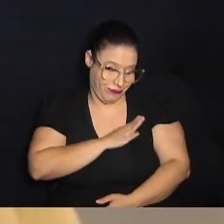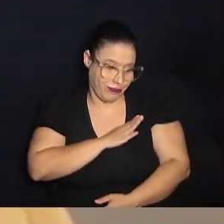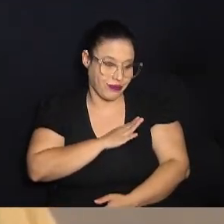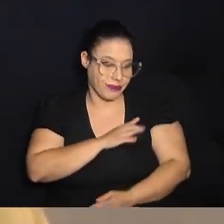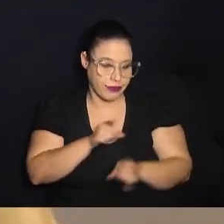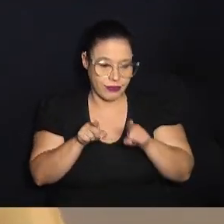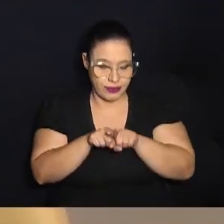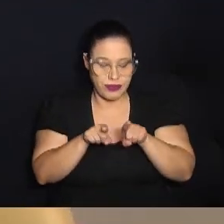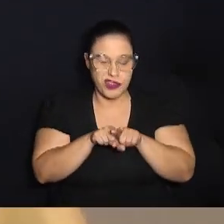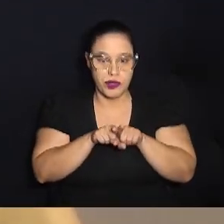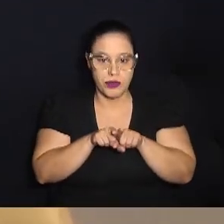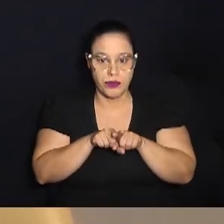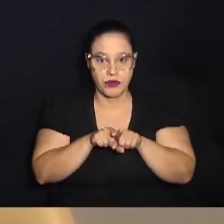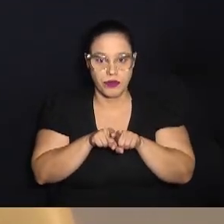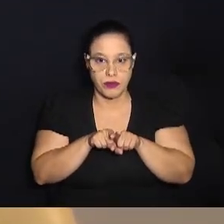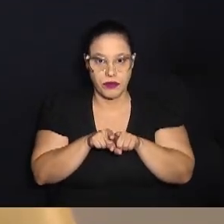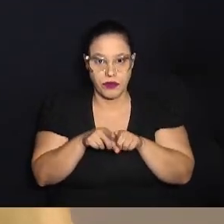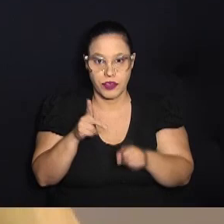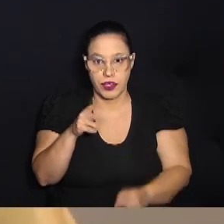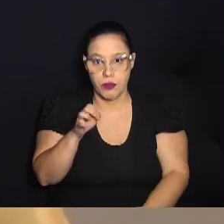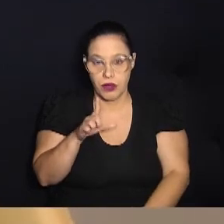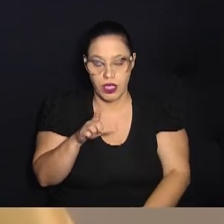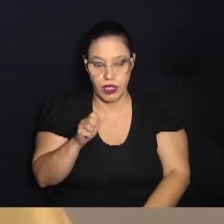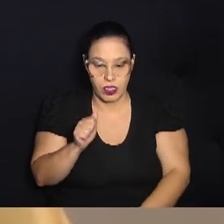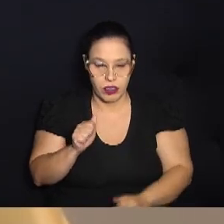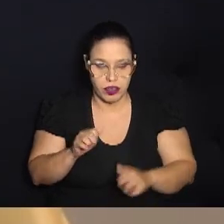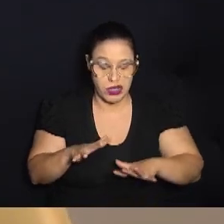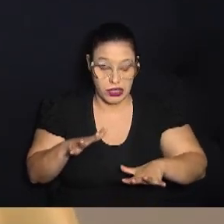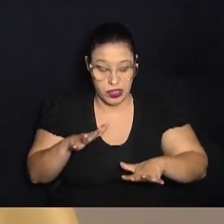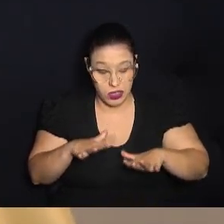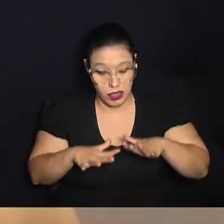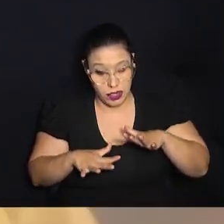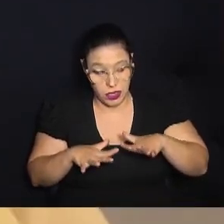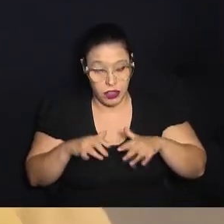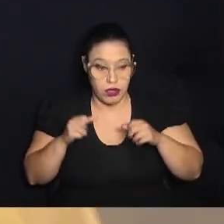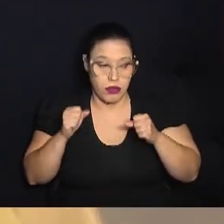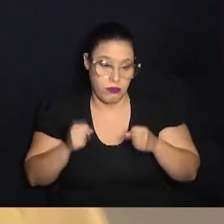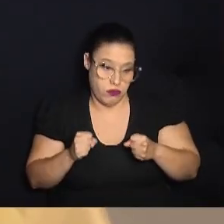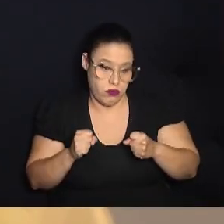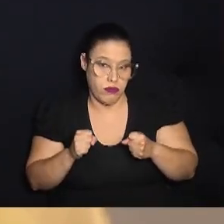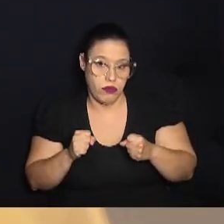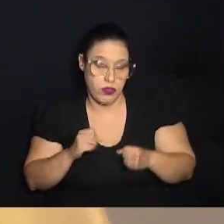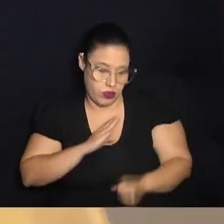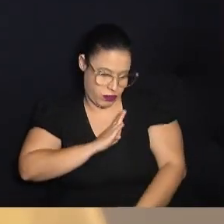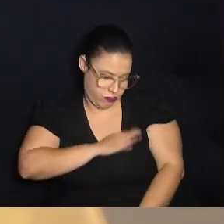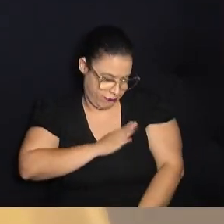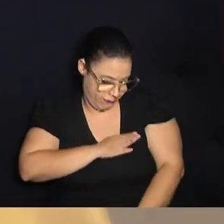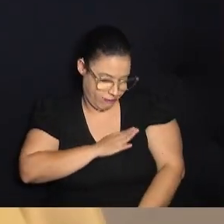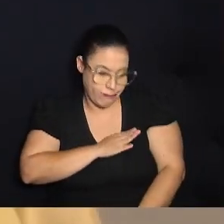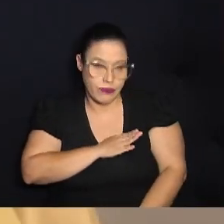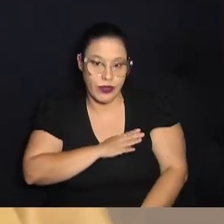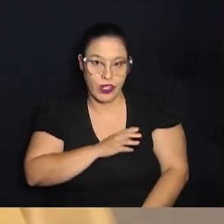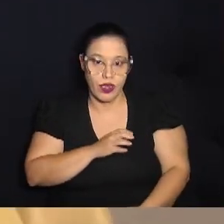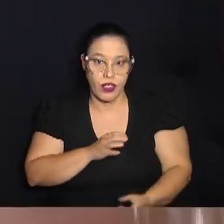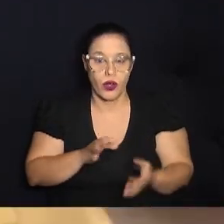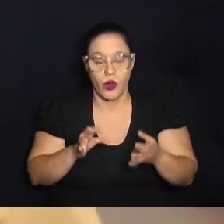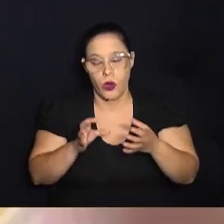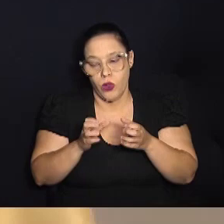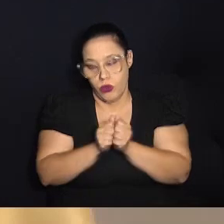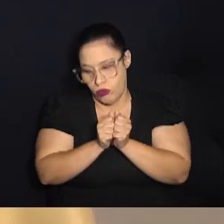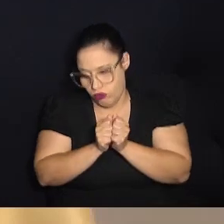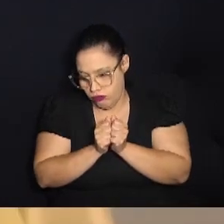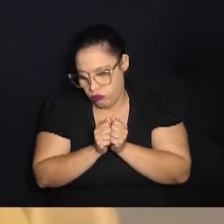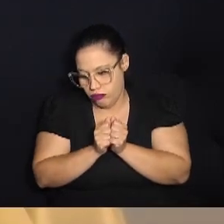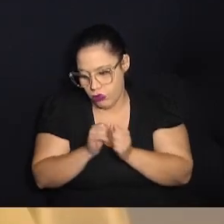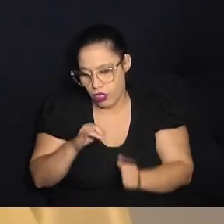coração. E aí, muitas vezes, a placa fica instável e aí você pode ter eventos cardiovasculares. Então, junta aí a